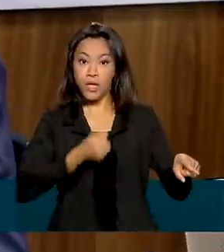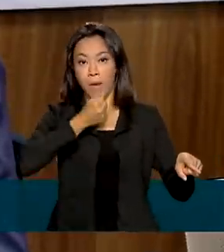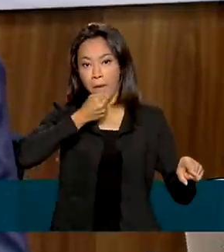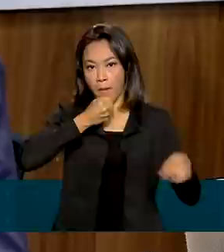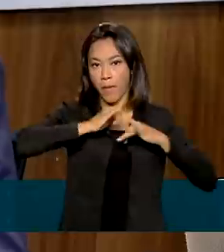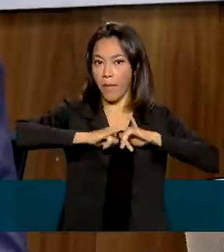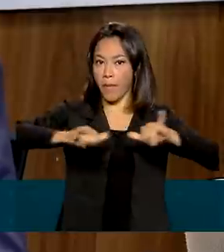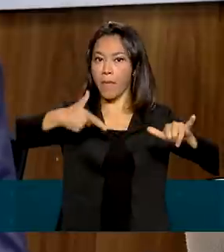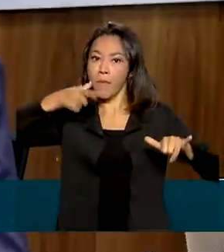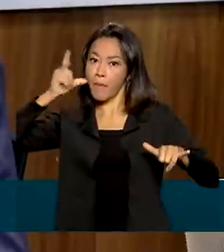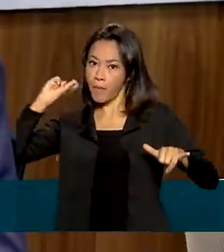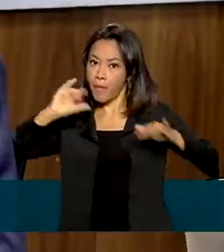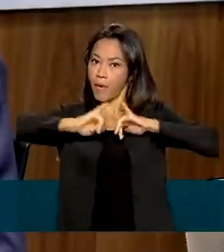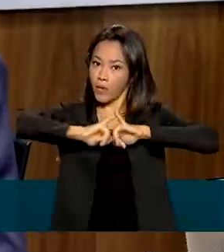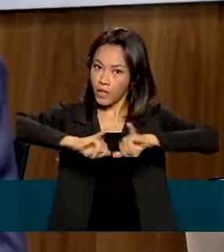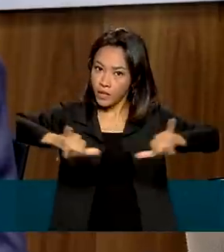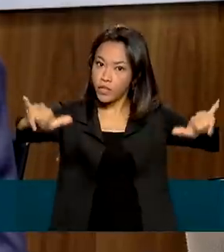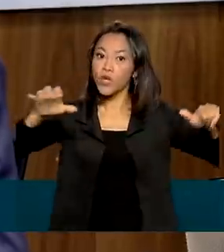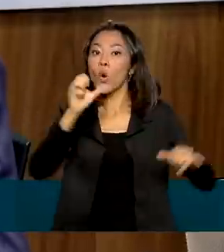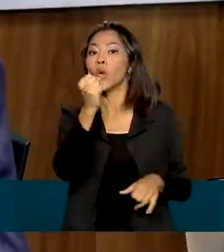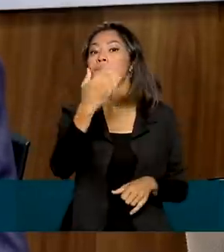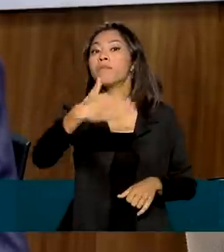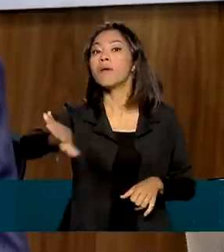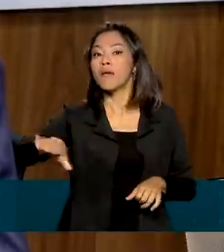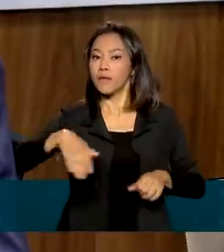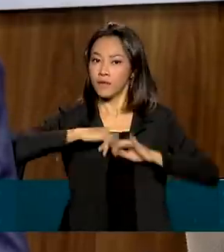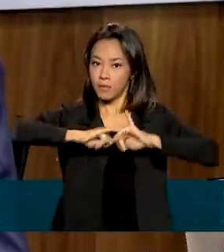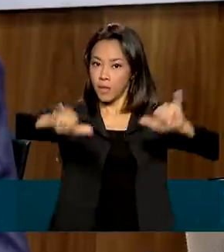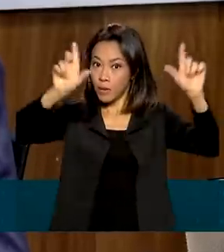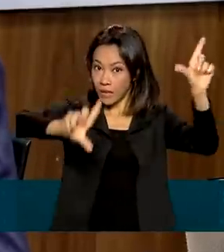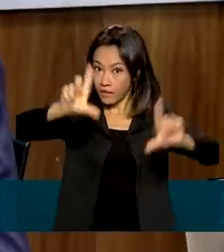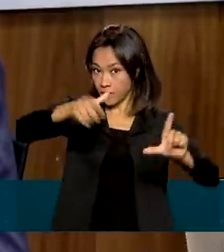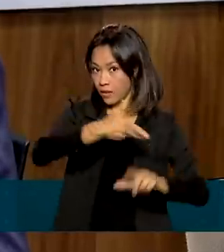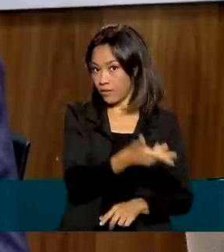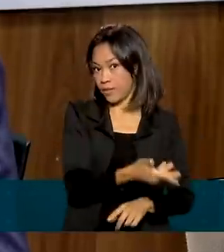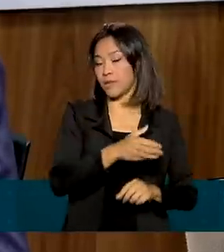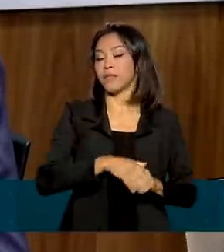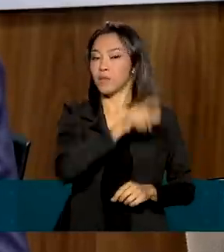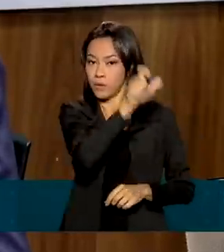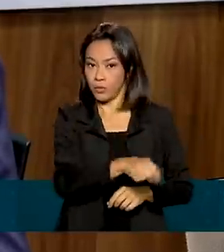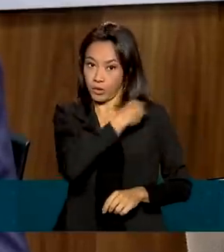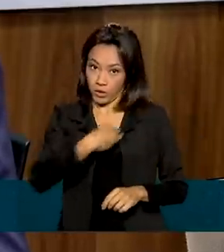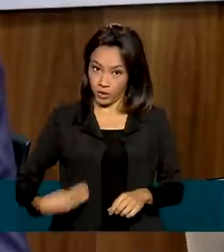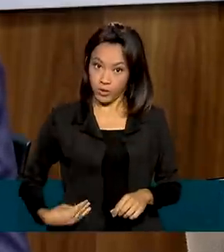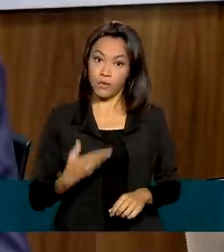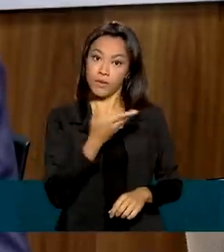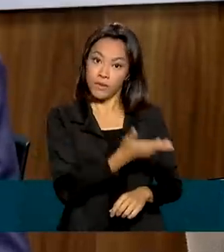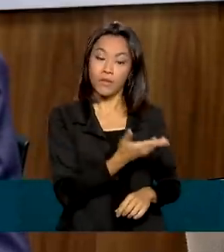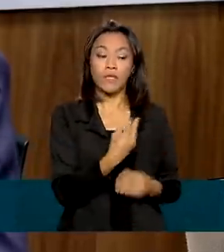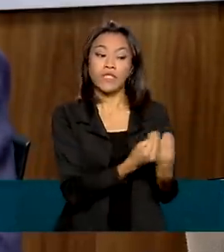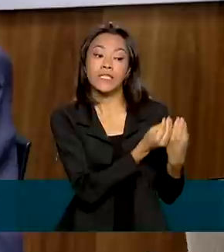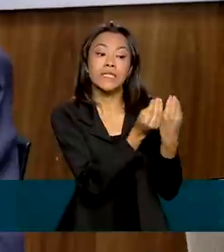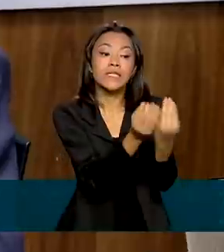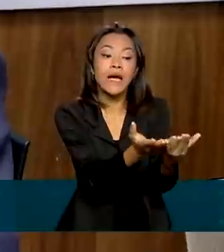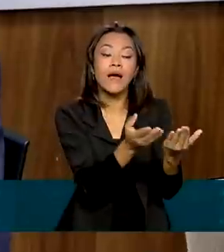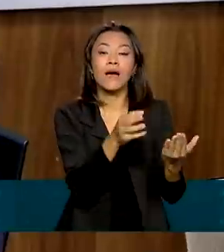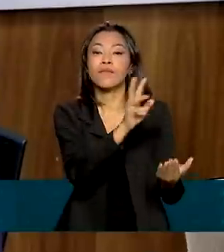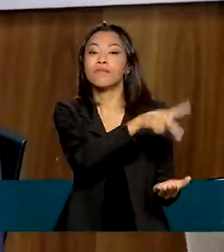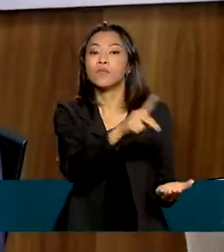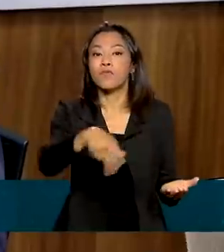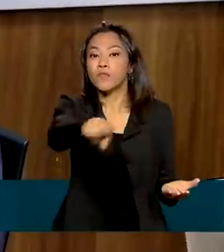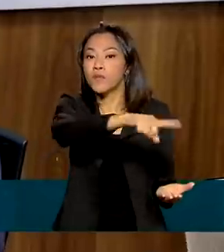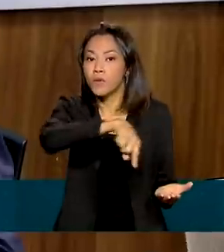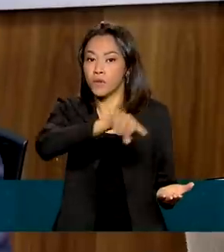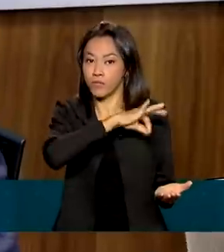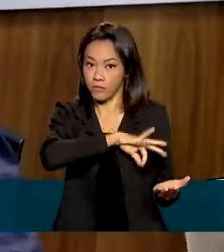televisão no horário nobre 8:30 da noite explicando isso aí e nós resolvemos então dá um máximo para os professores e eles